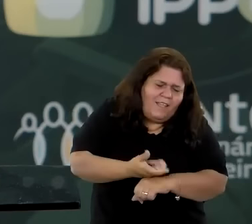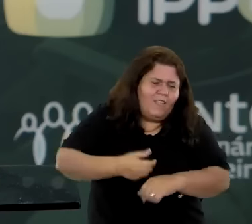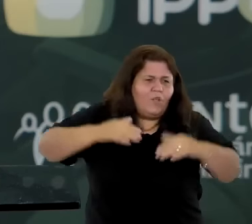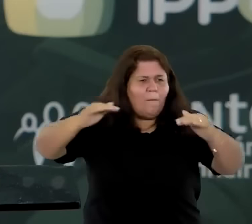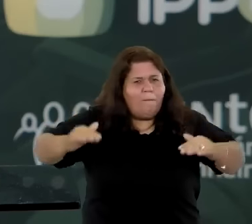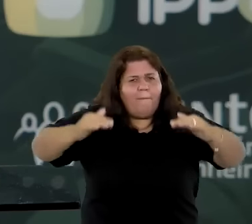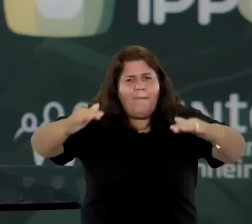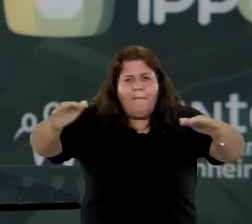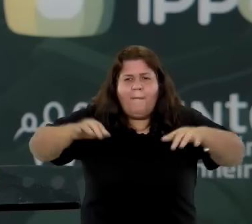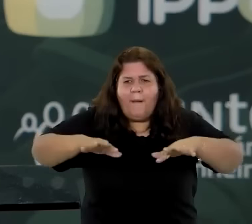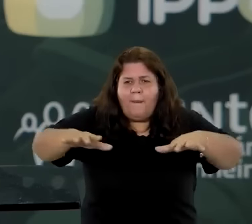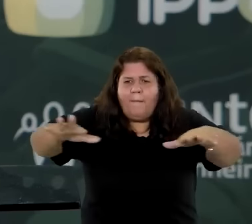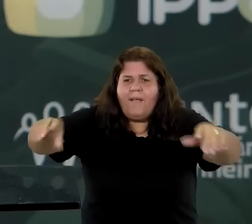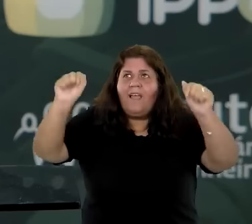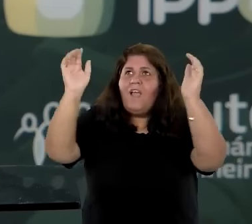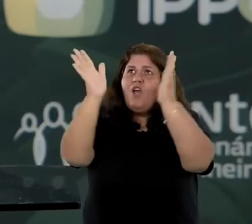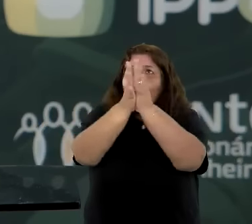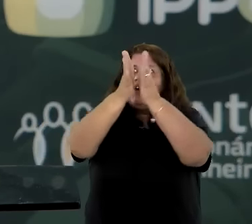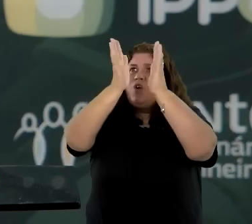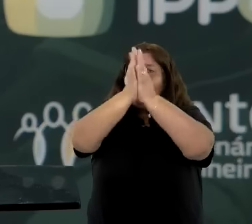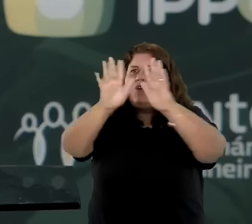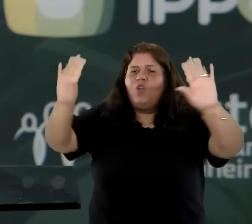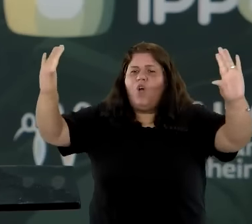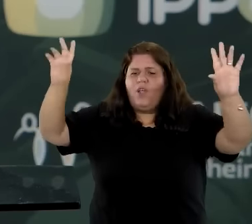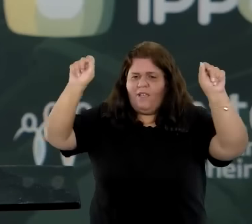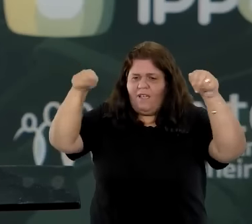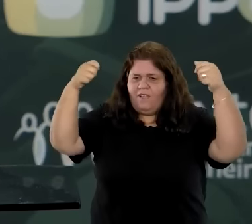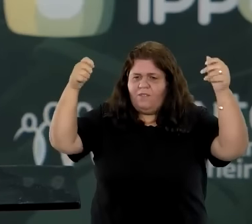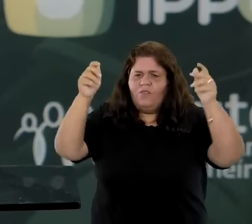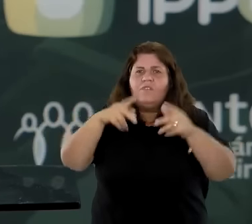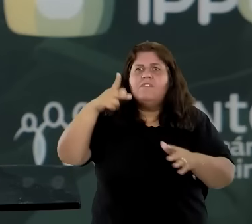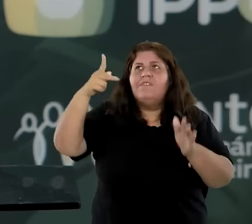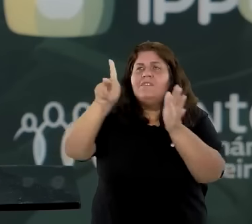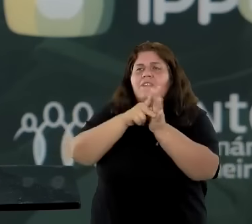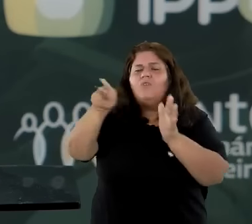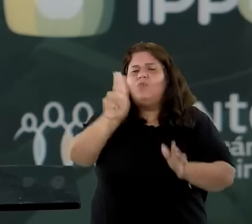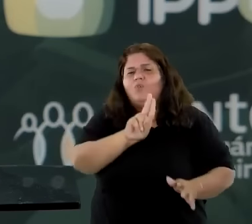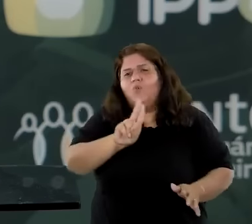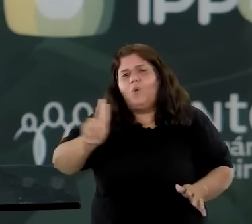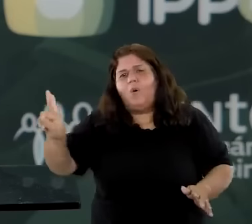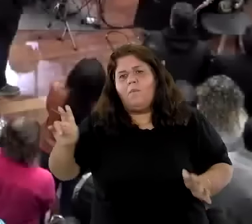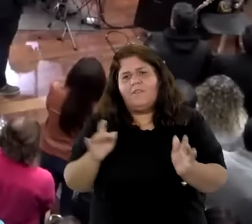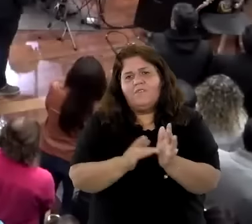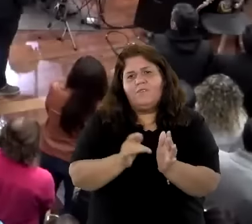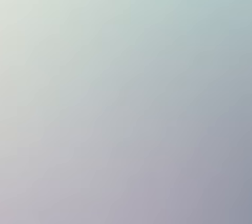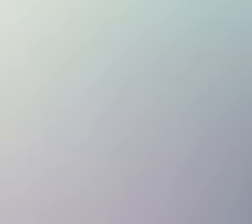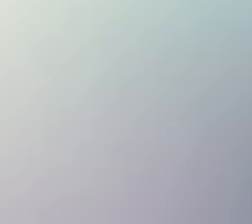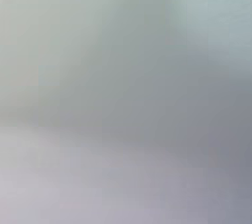crescendo para a glória do teu nome, em nome de Jesus. Amém. Amém.